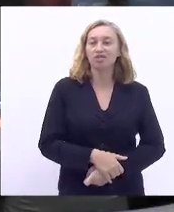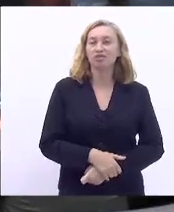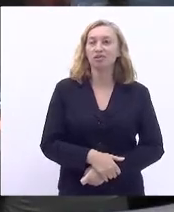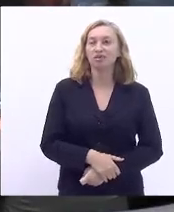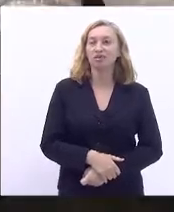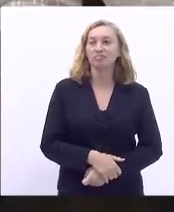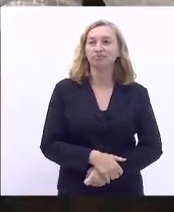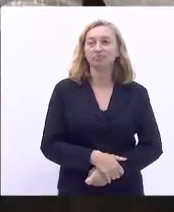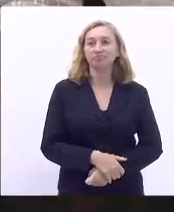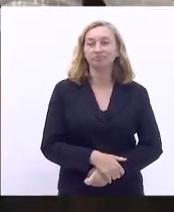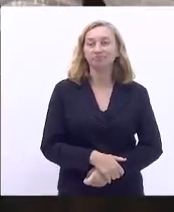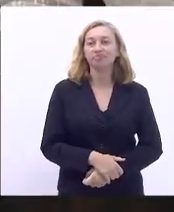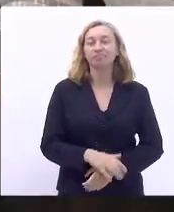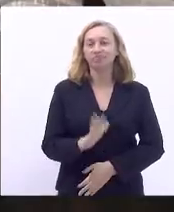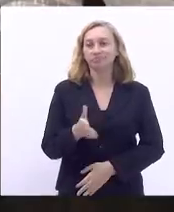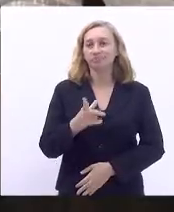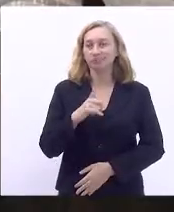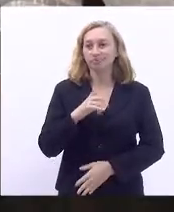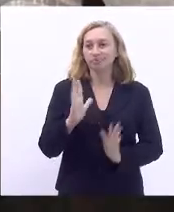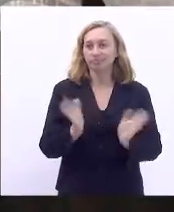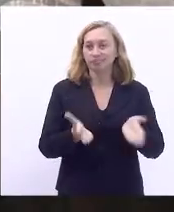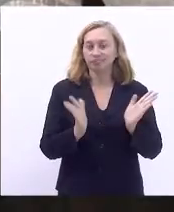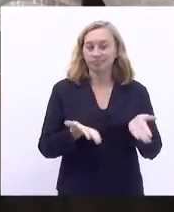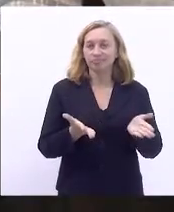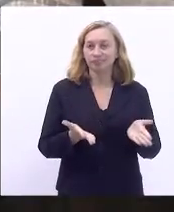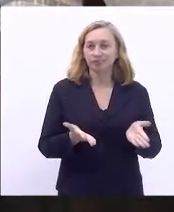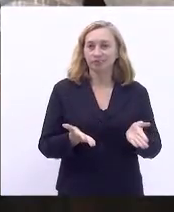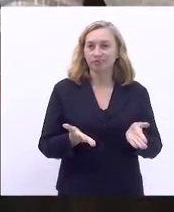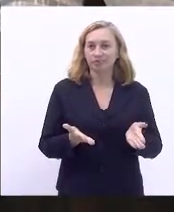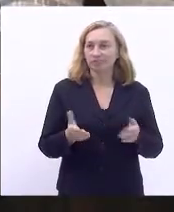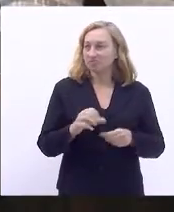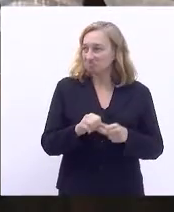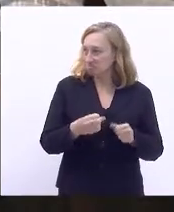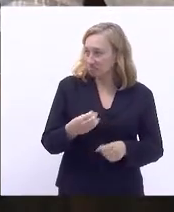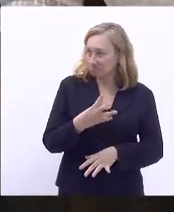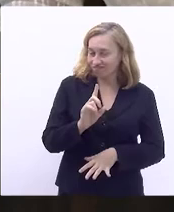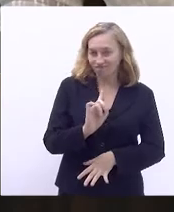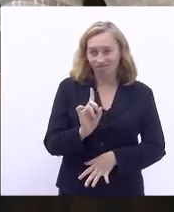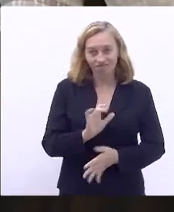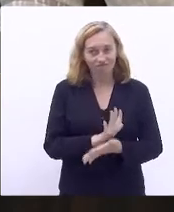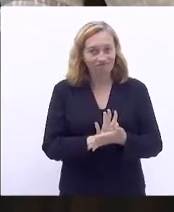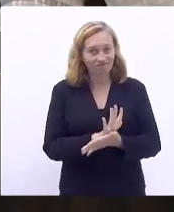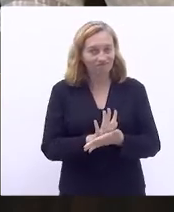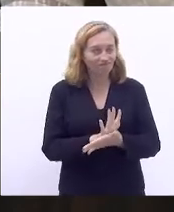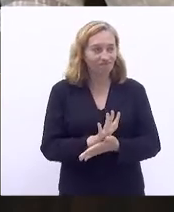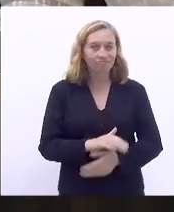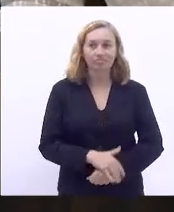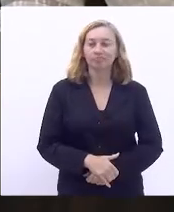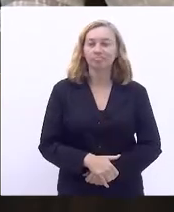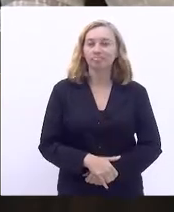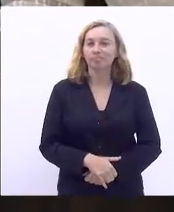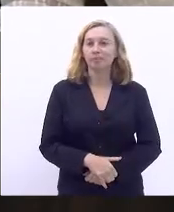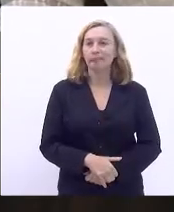Porque o benefício já existe hoje. Nós não estamos fazendo uma inovação nenhuma.